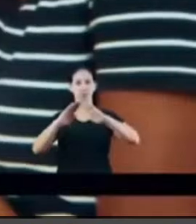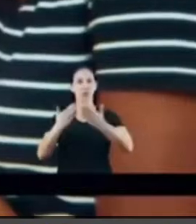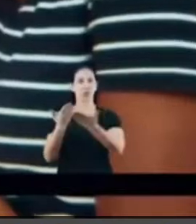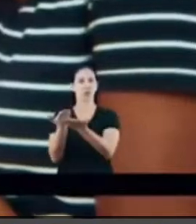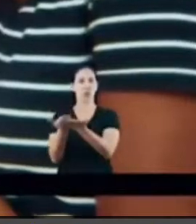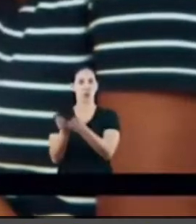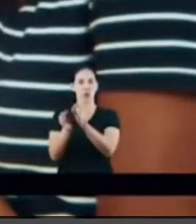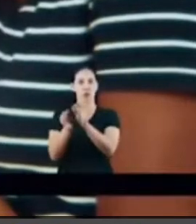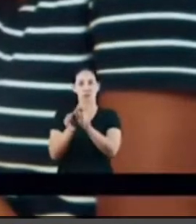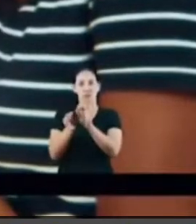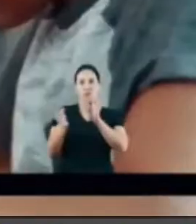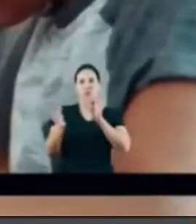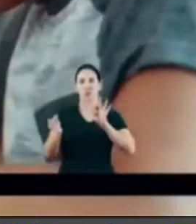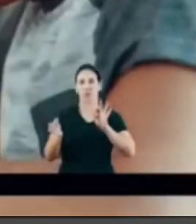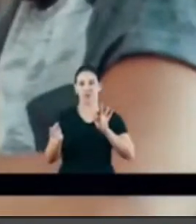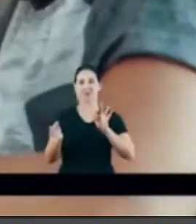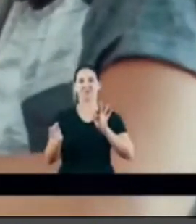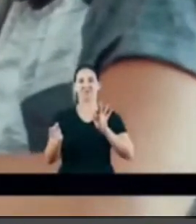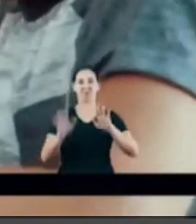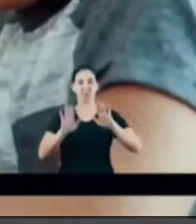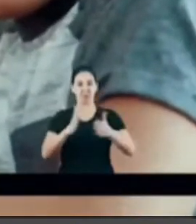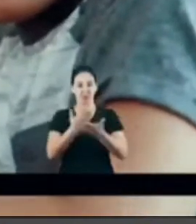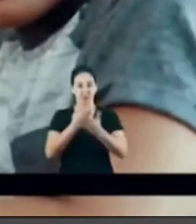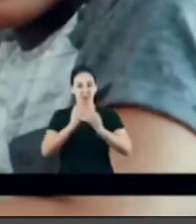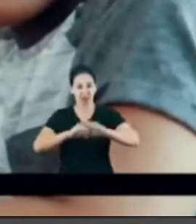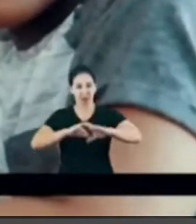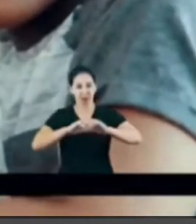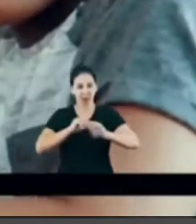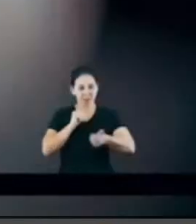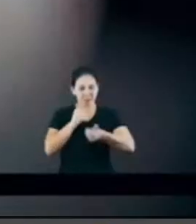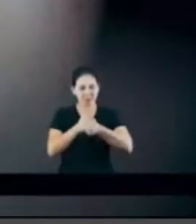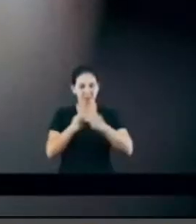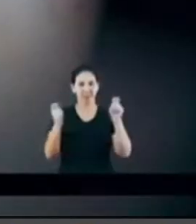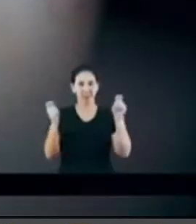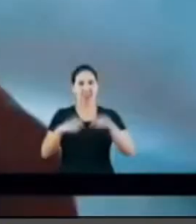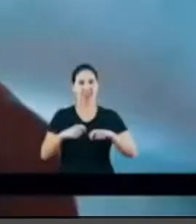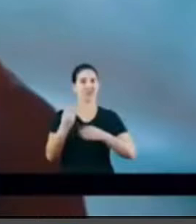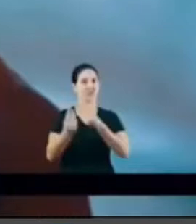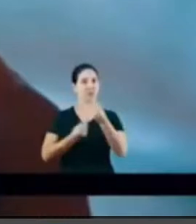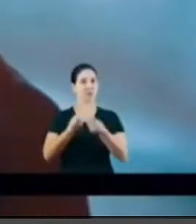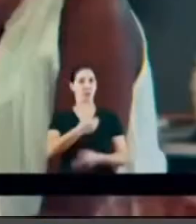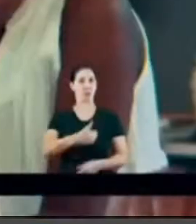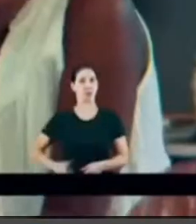A escola pode estar distante, mas as aulas não. Por isso, o